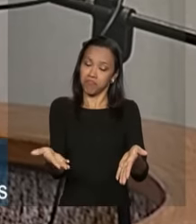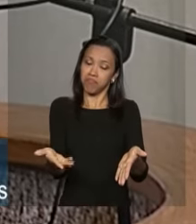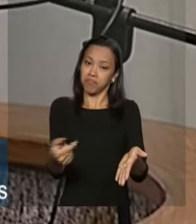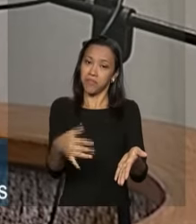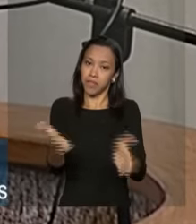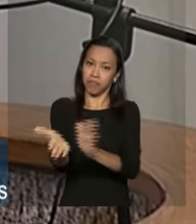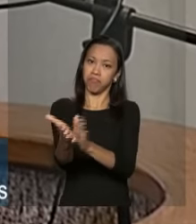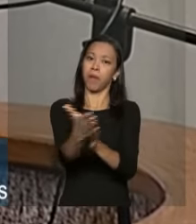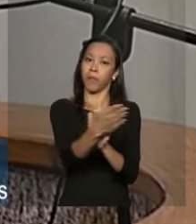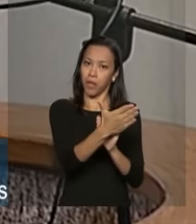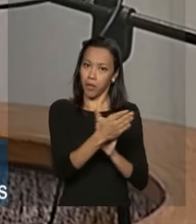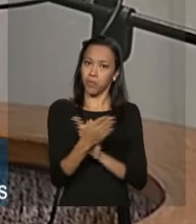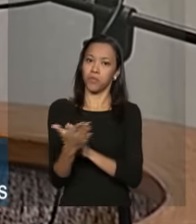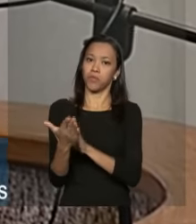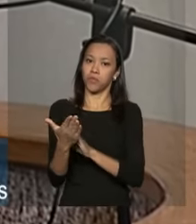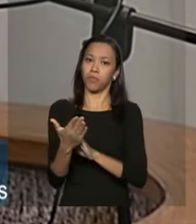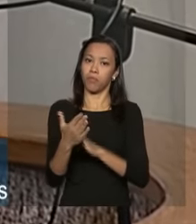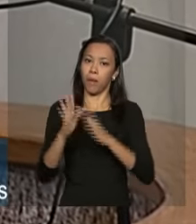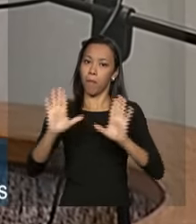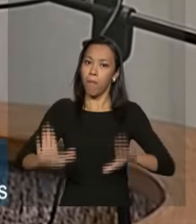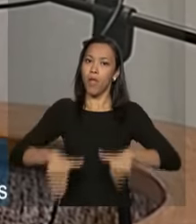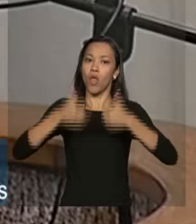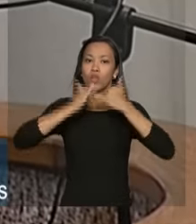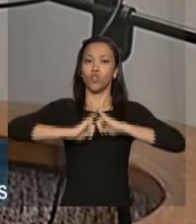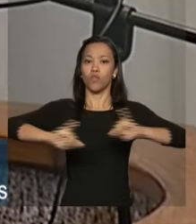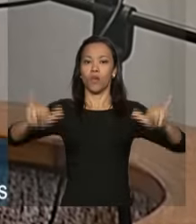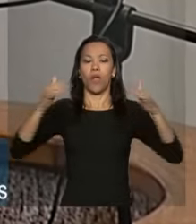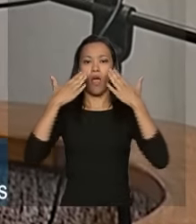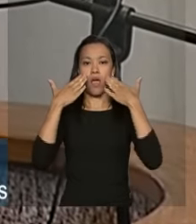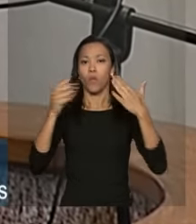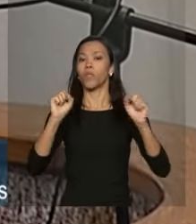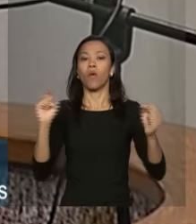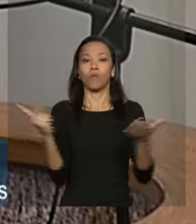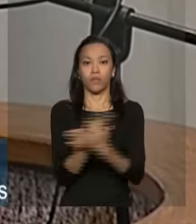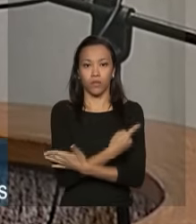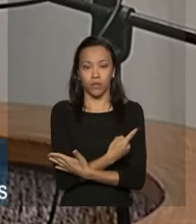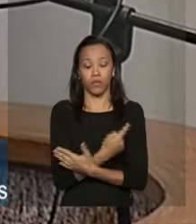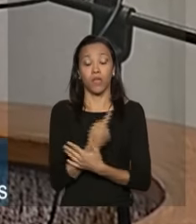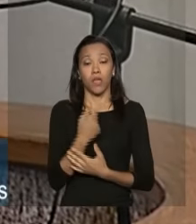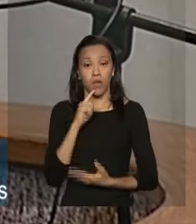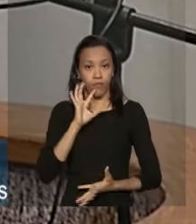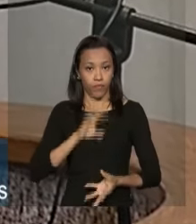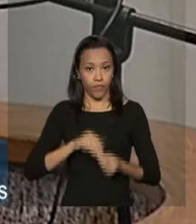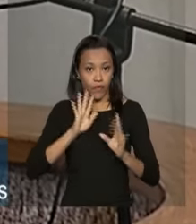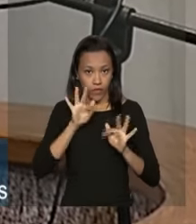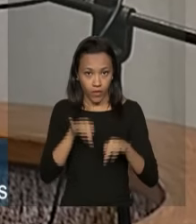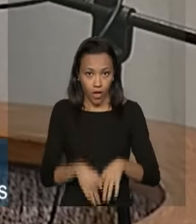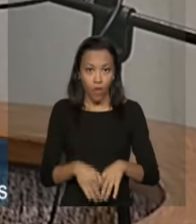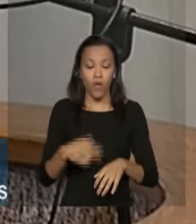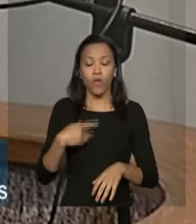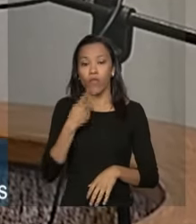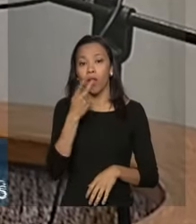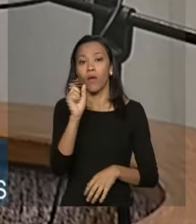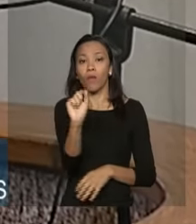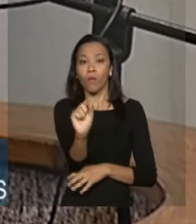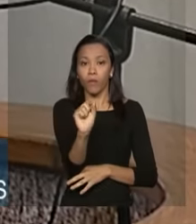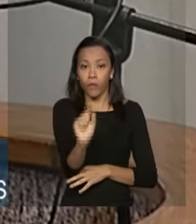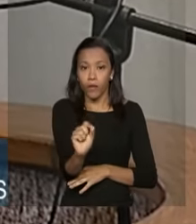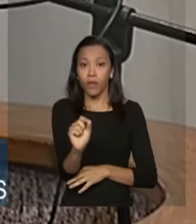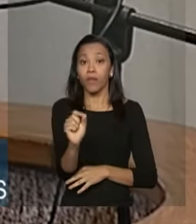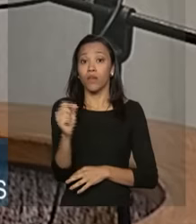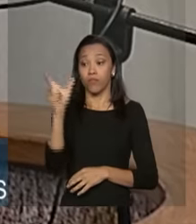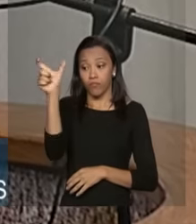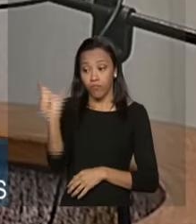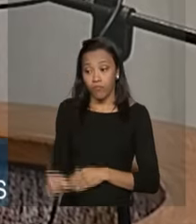ajudar a conhecer melhor o fenmeno para finalizar eu gostaria fazer referência à mensagem de nosso